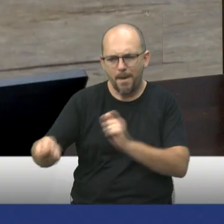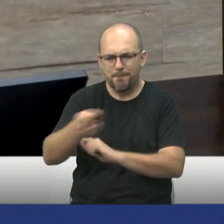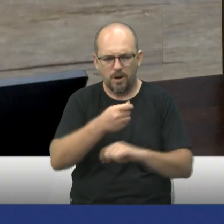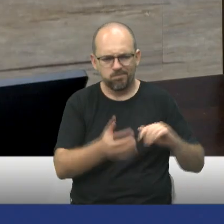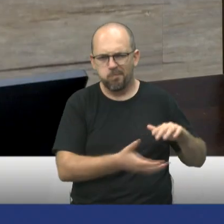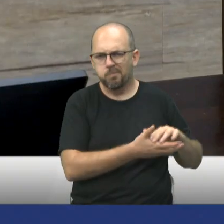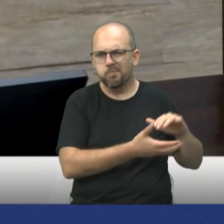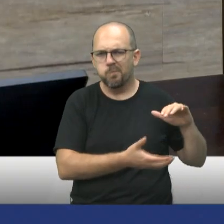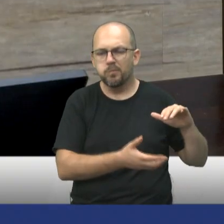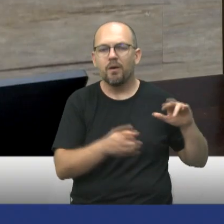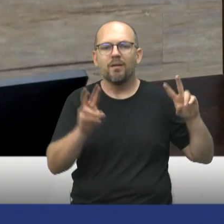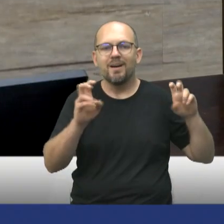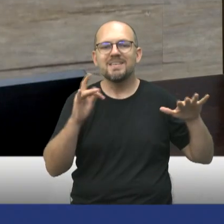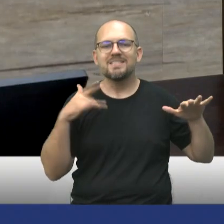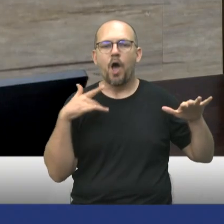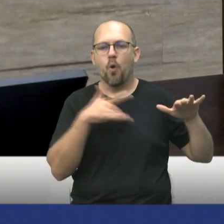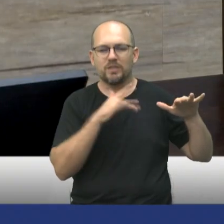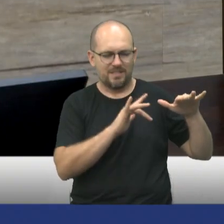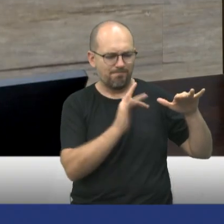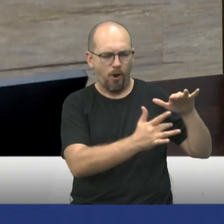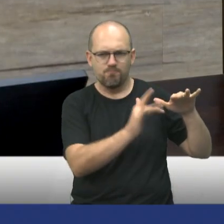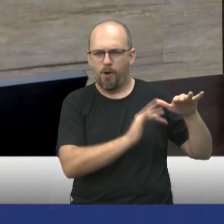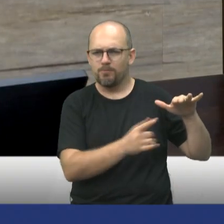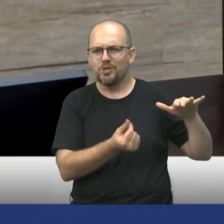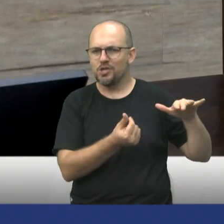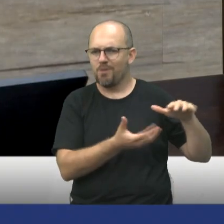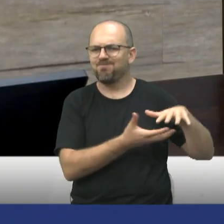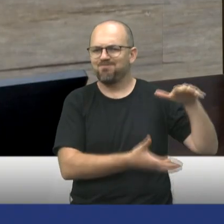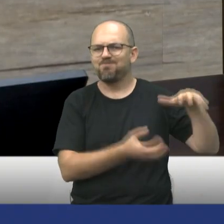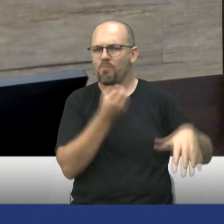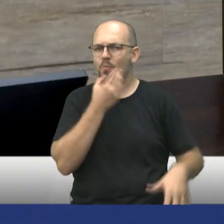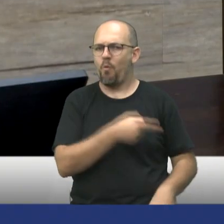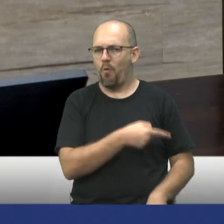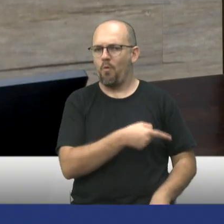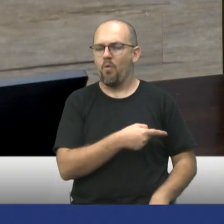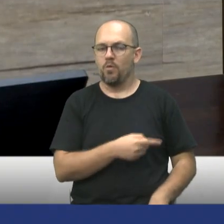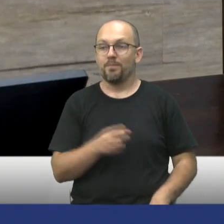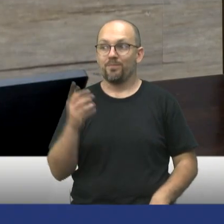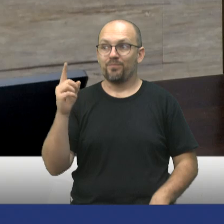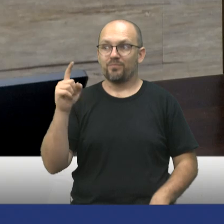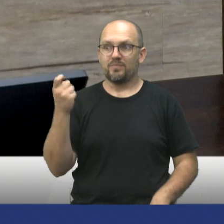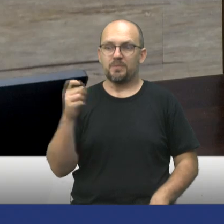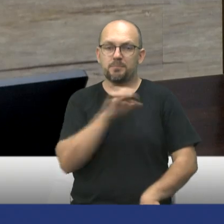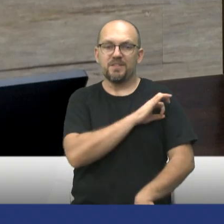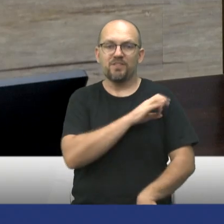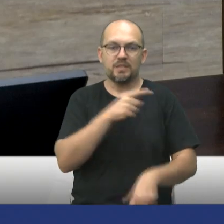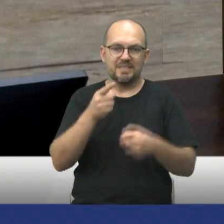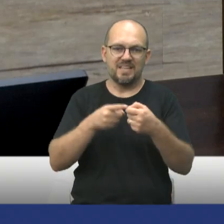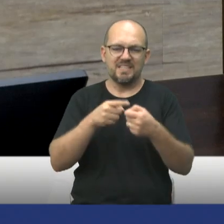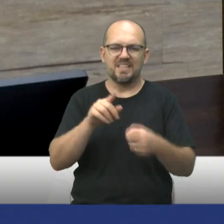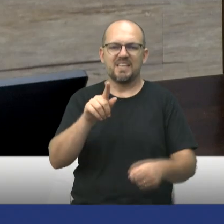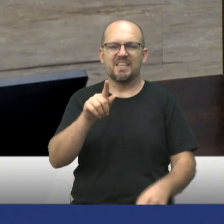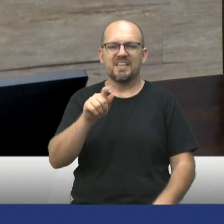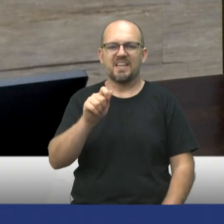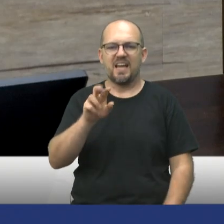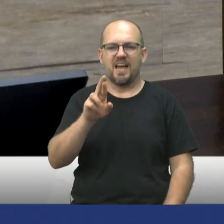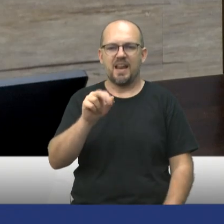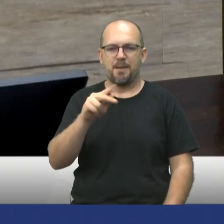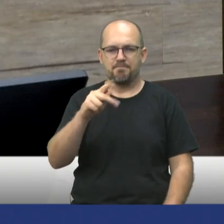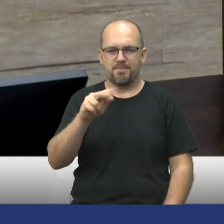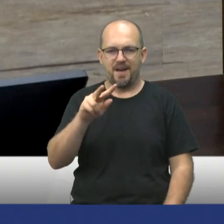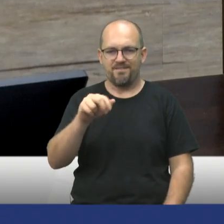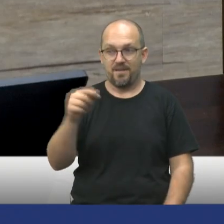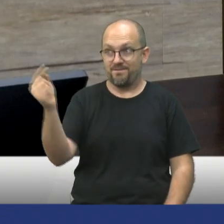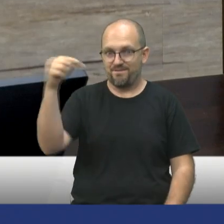Hoje eu recebi aqui um amigo prefeito, ex-prefeito de Garapava, e ele comentou,